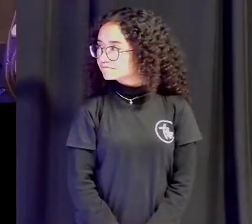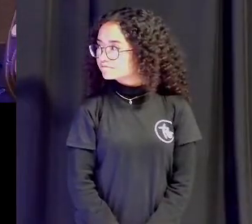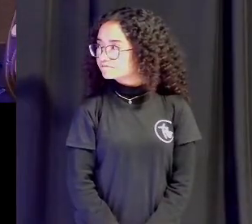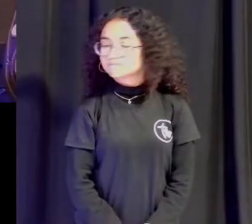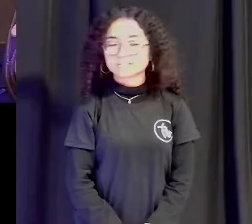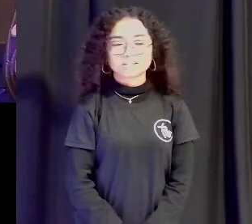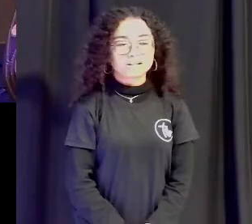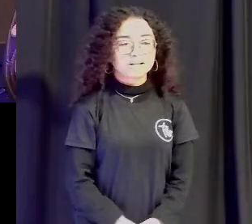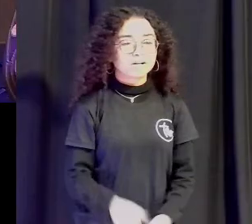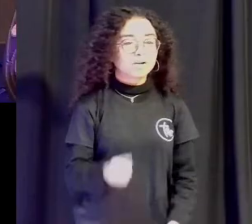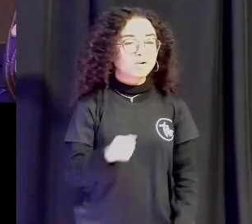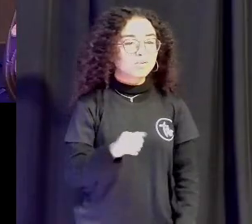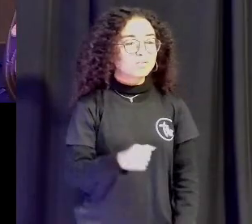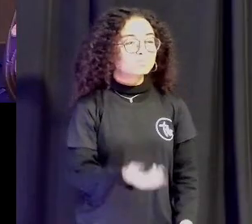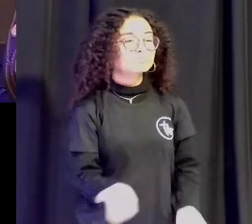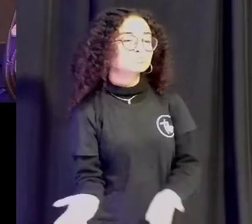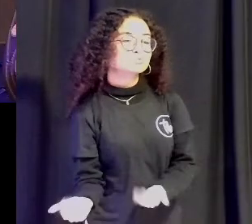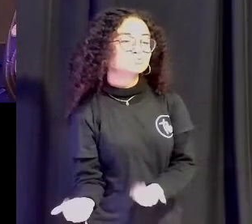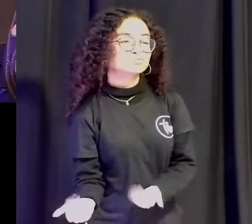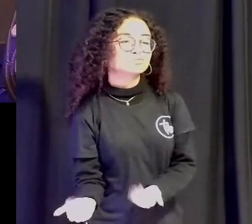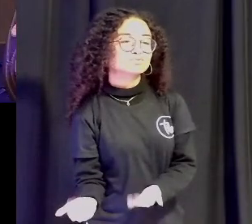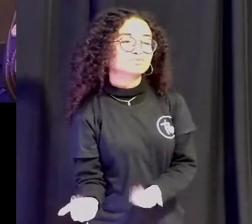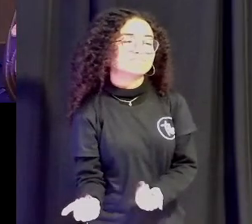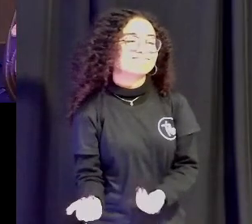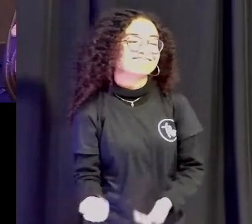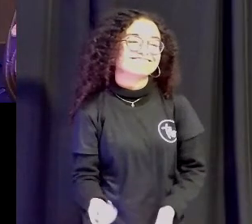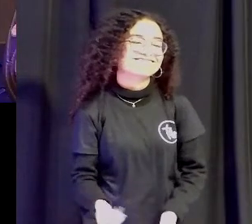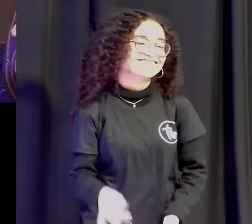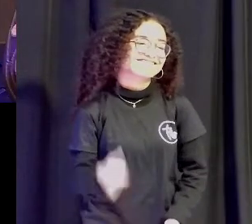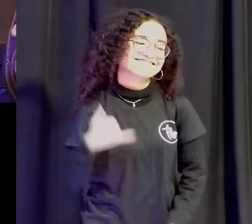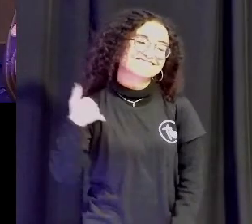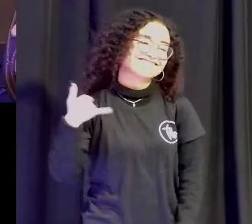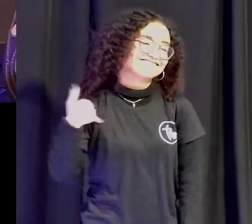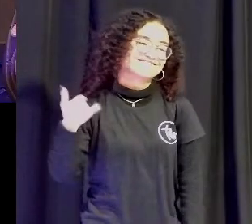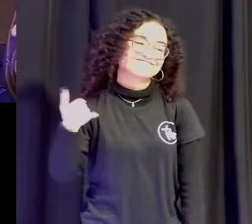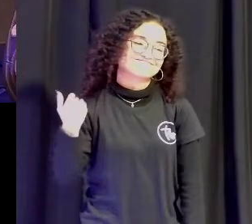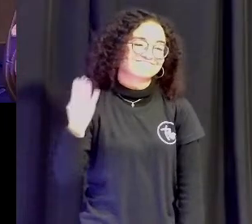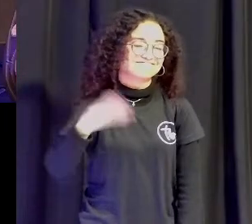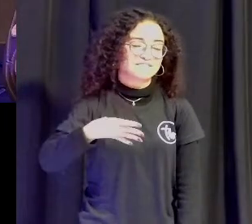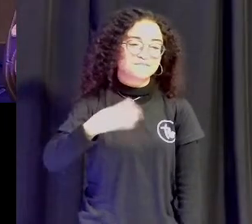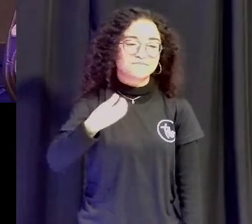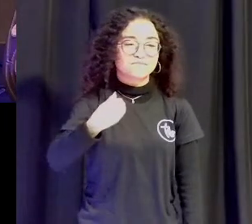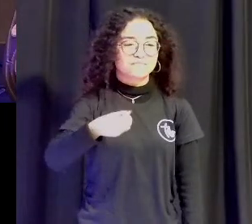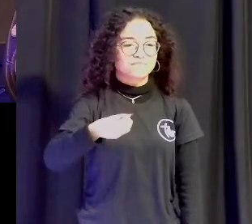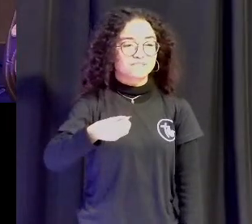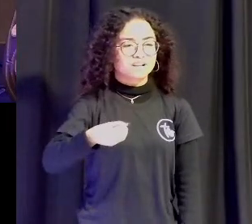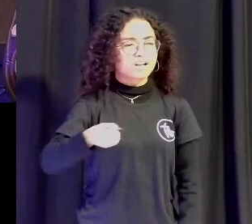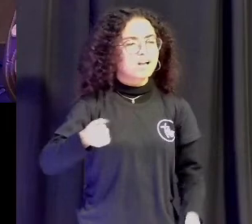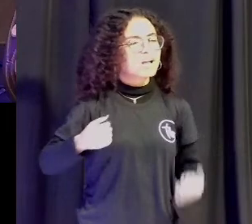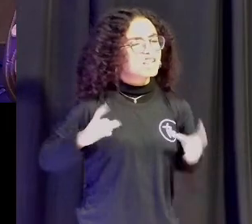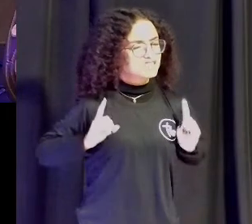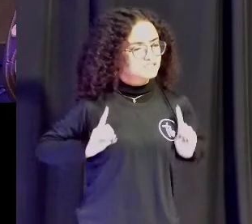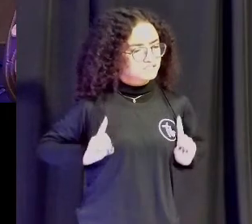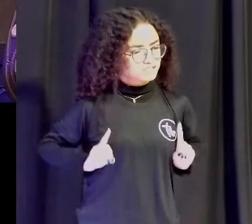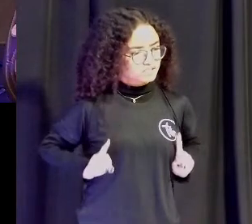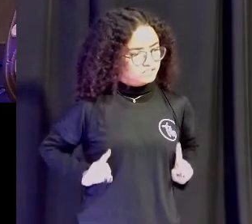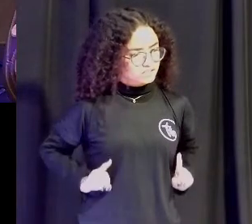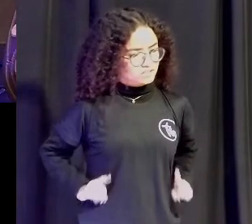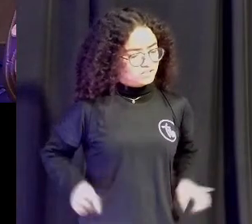um jovem de 40 anos, paralítico desde o nascimento.